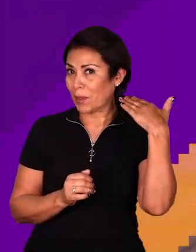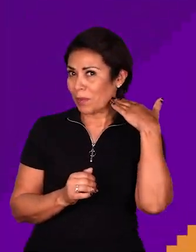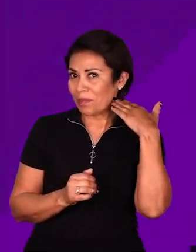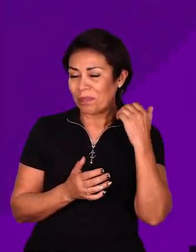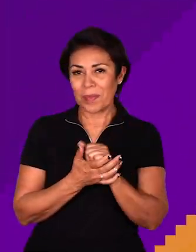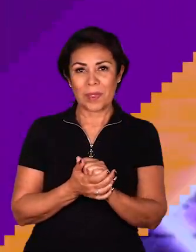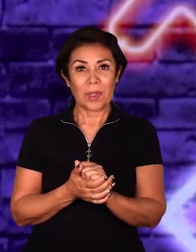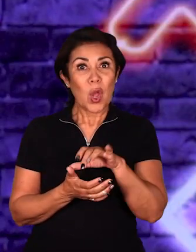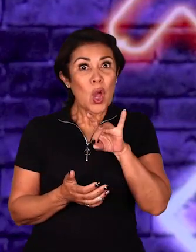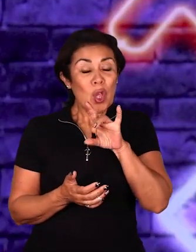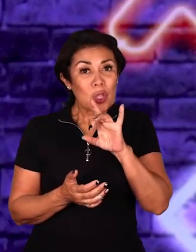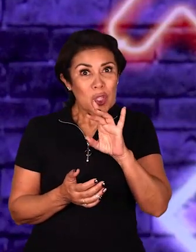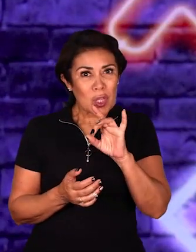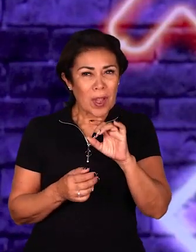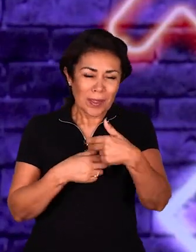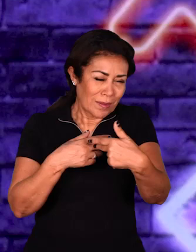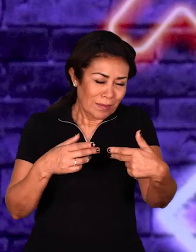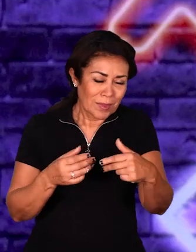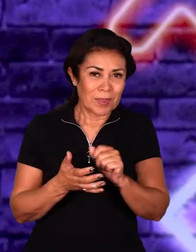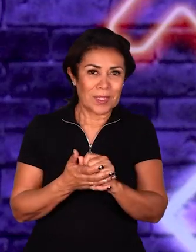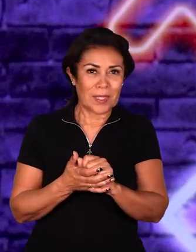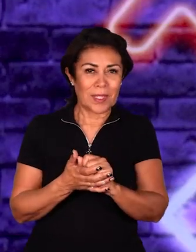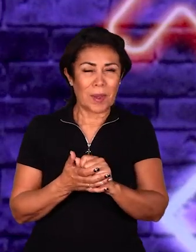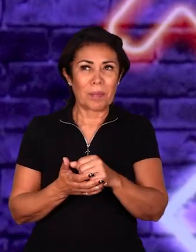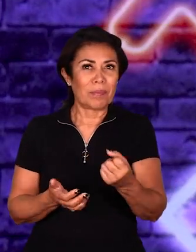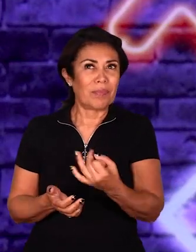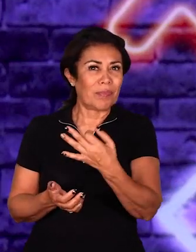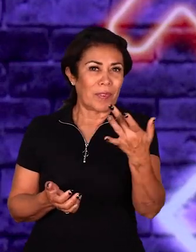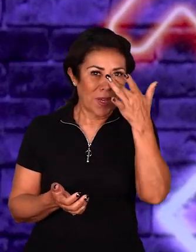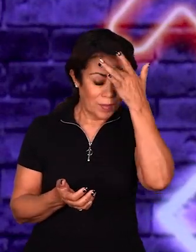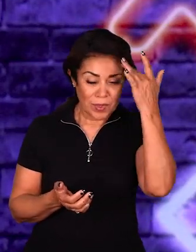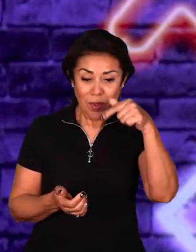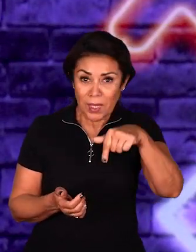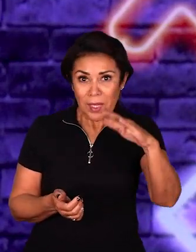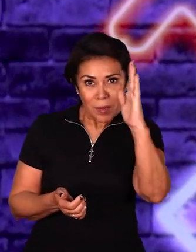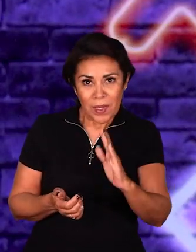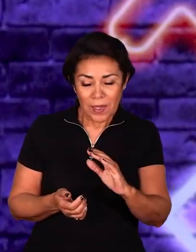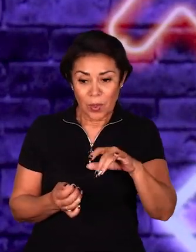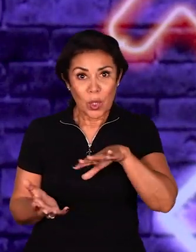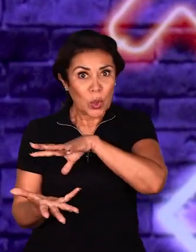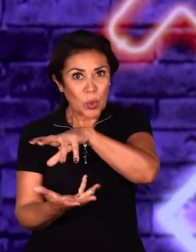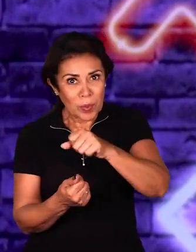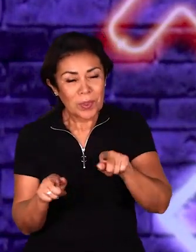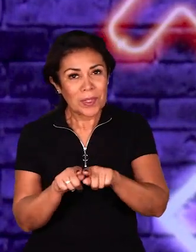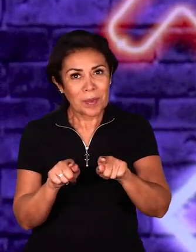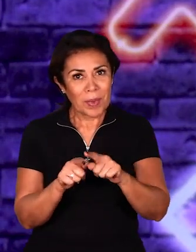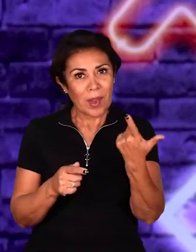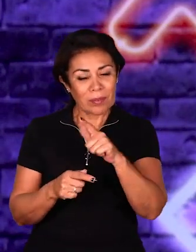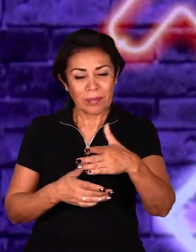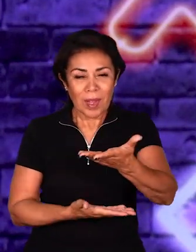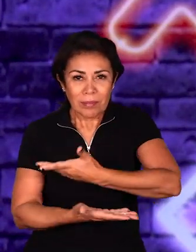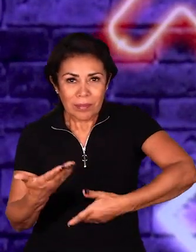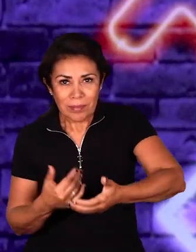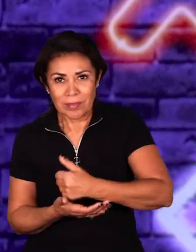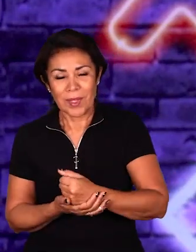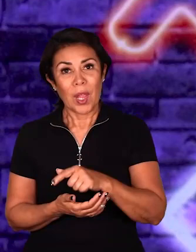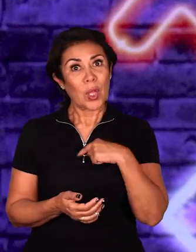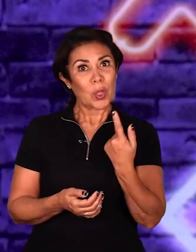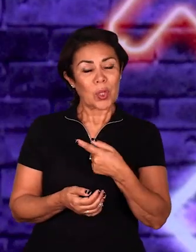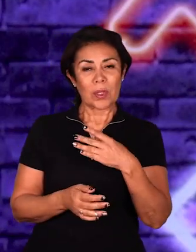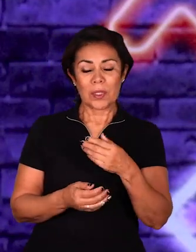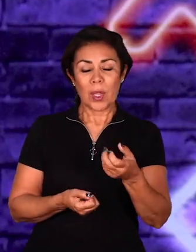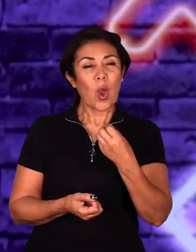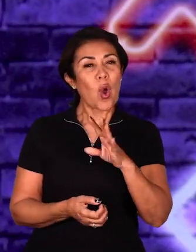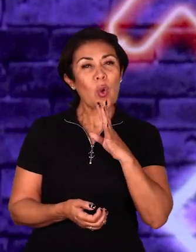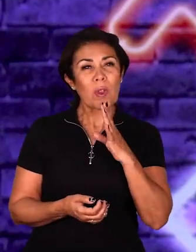banco. Mas não é só por essas interfaces que milhões de programadores aqui no Brasil e no mundo colaboram. Nós interagimos muito em